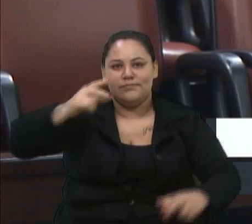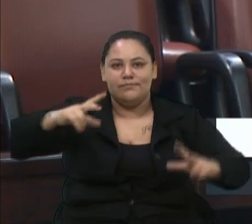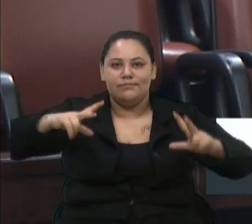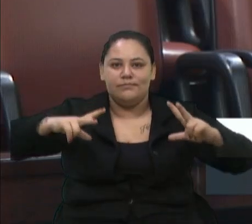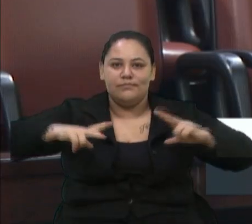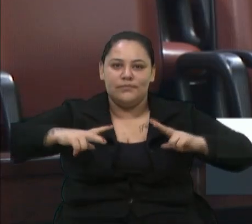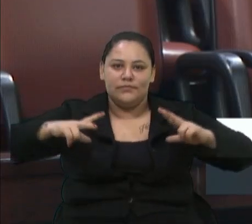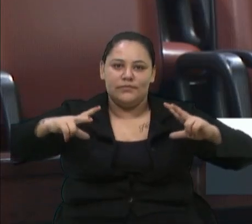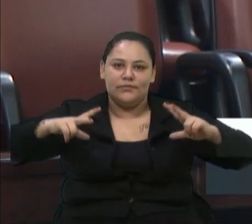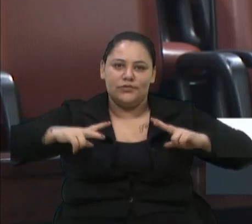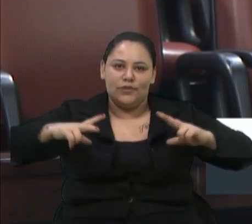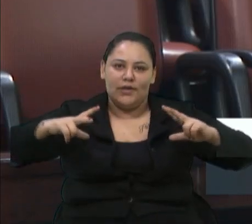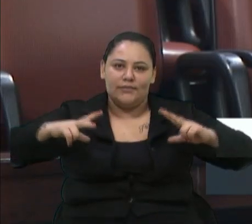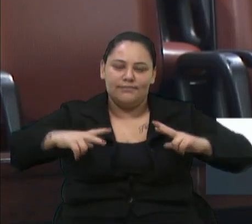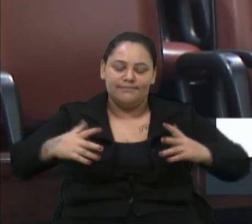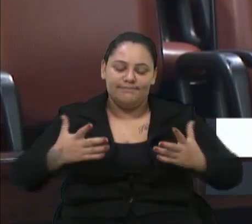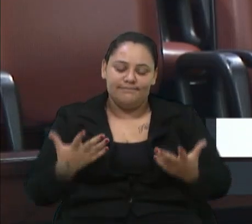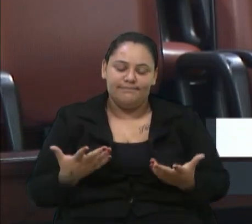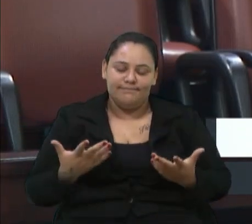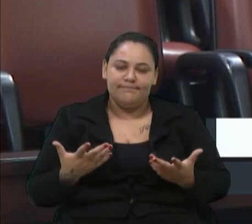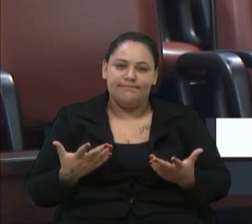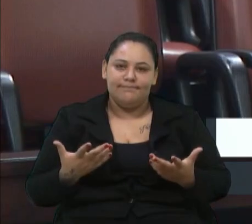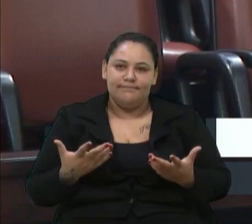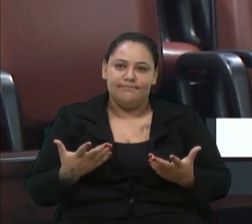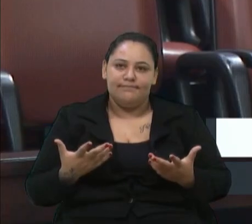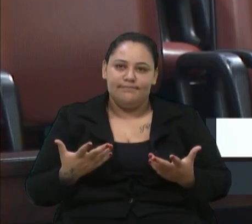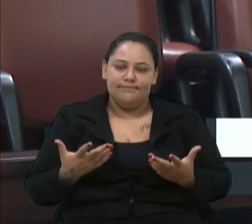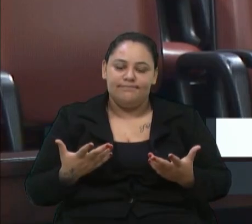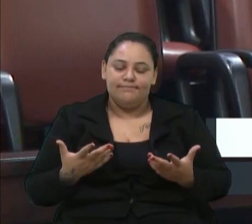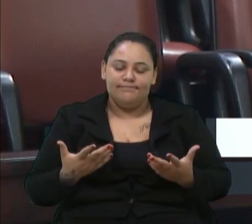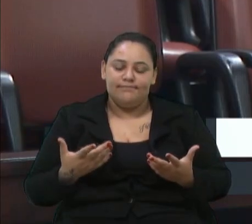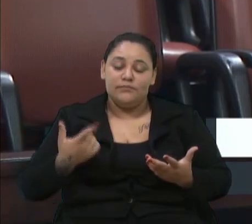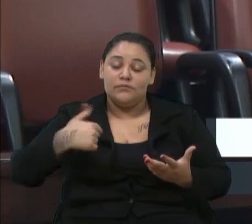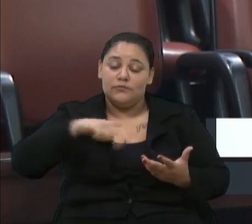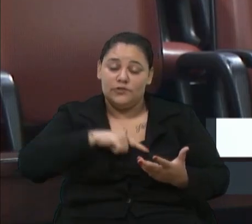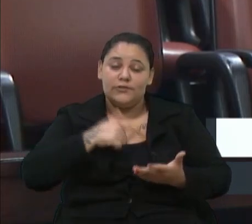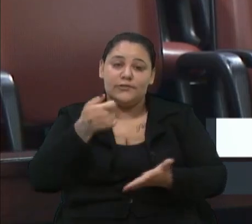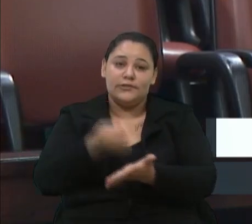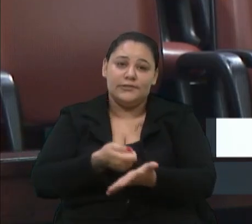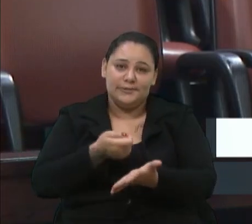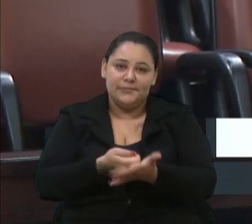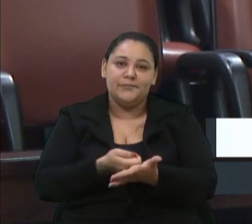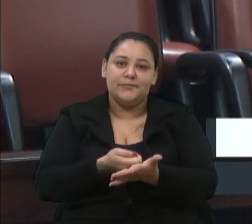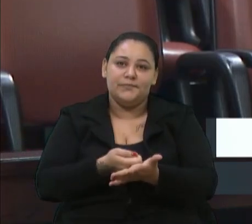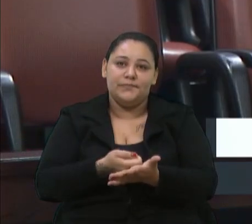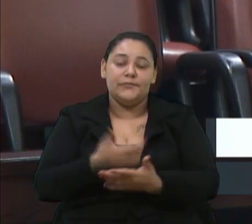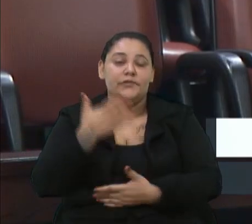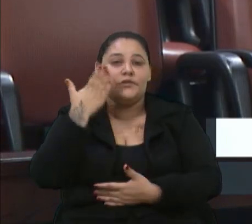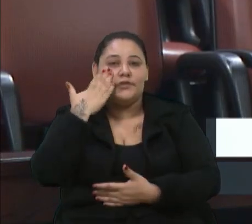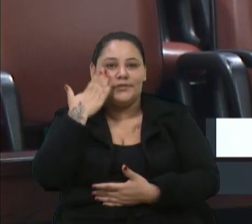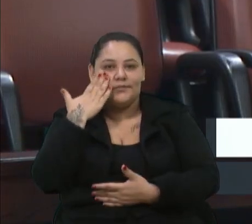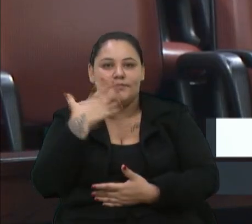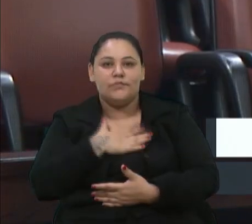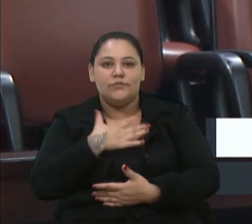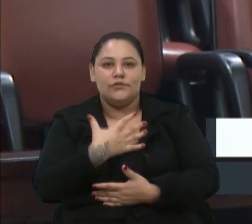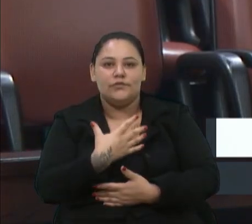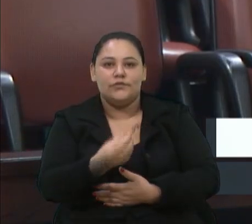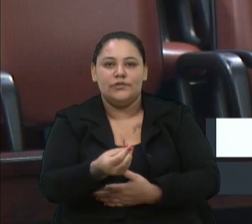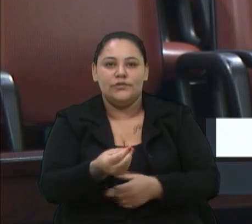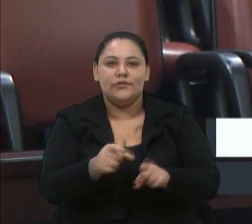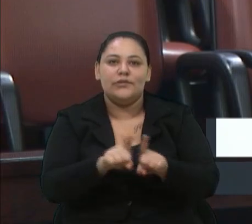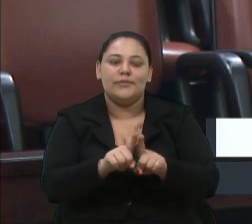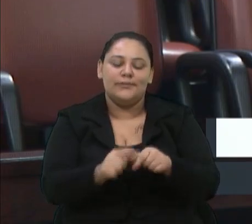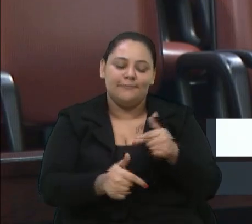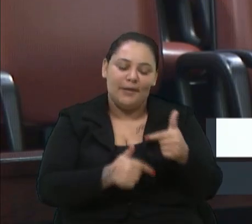universidade particular? Tentamos. Sei que meus filhos tentaram muito,